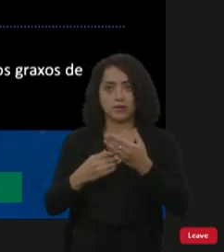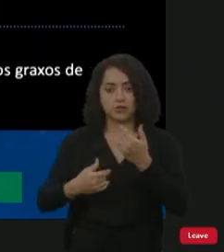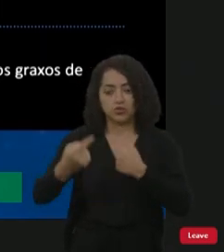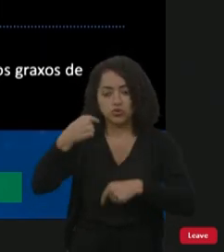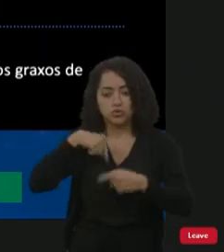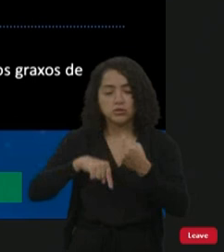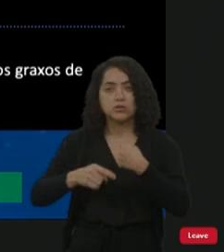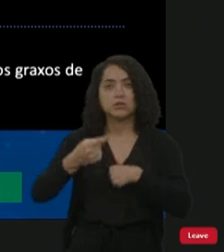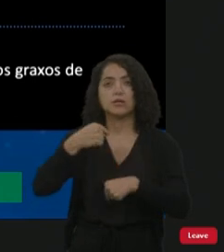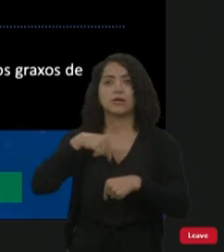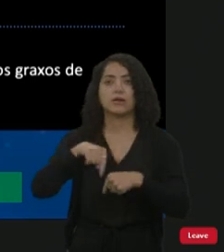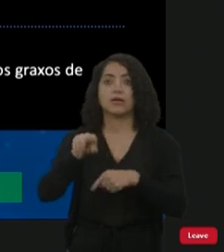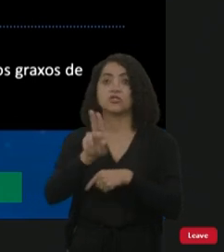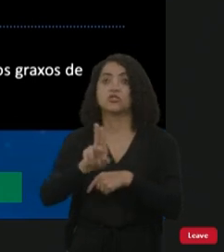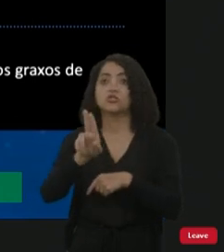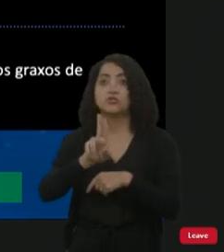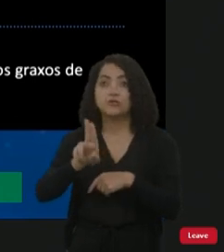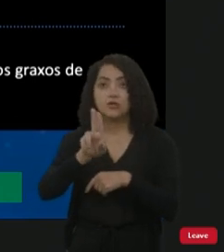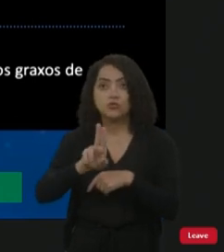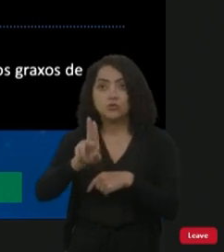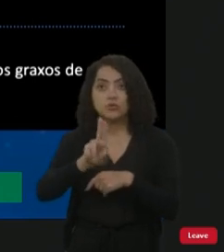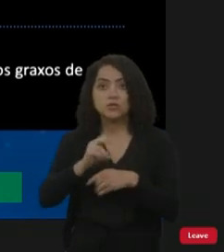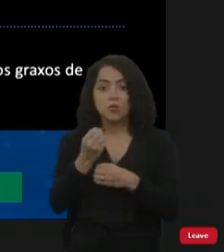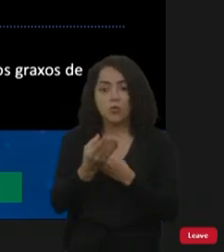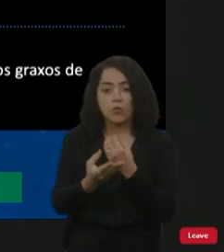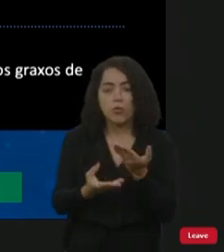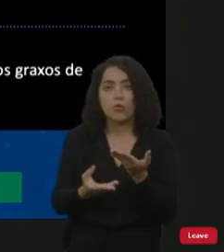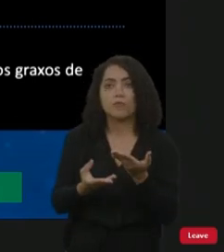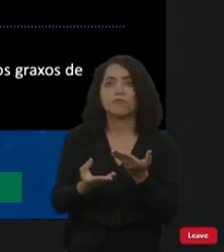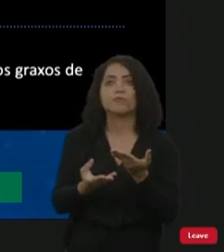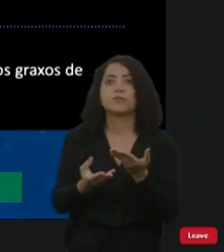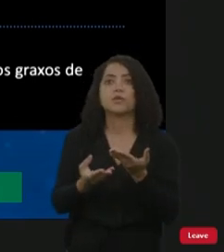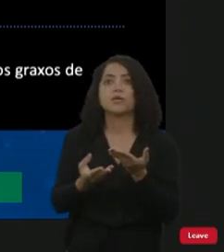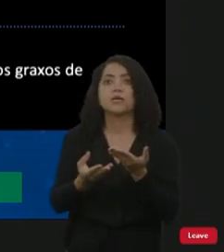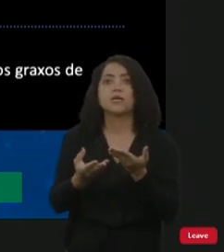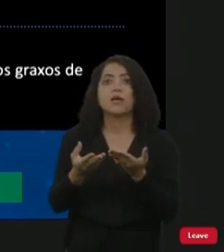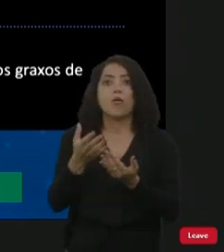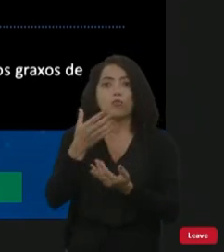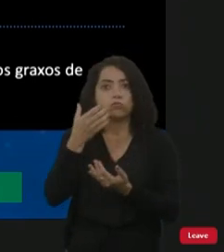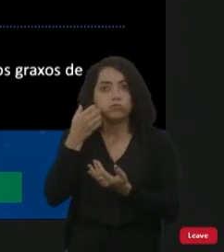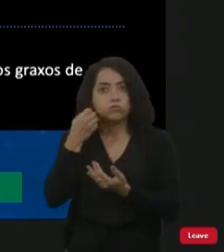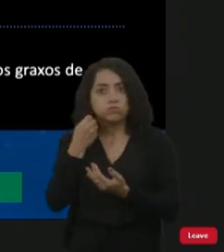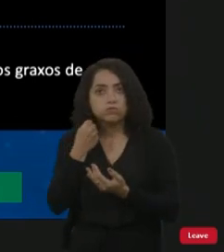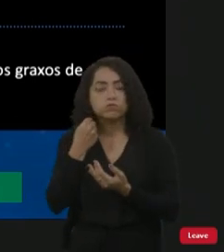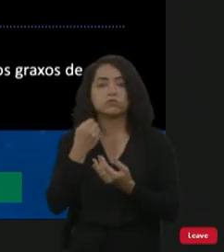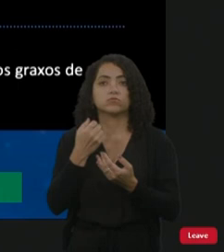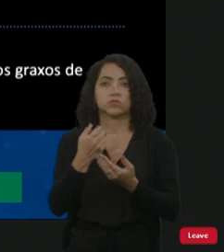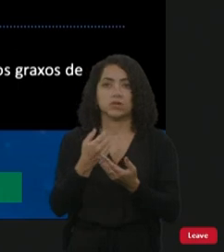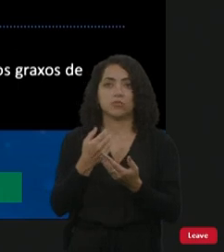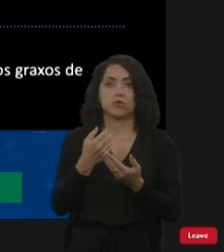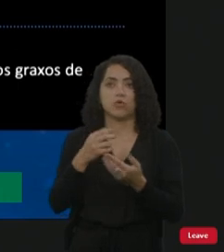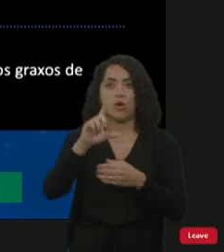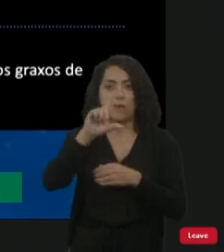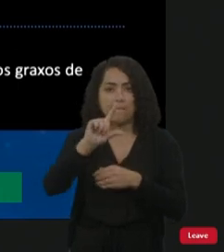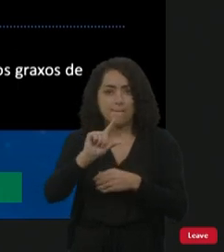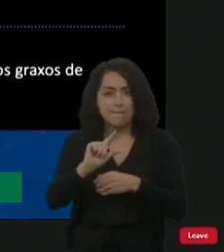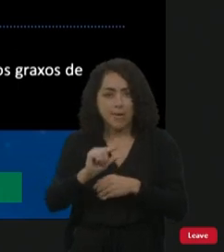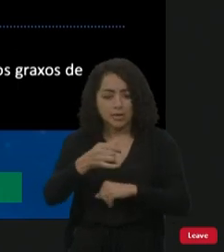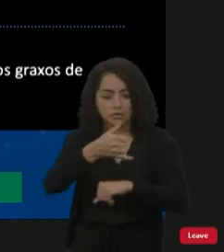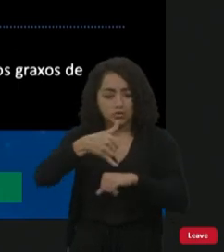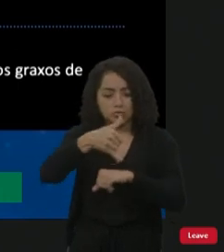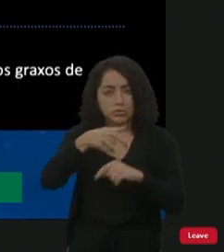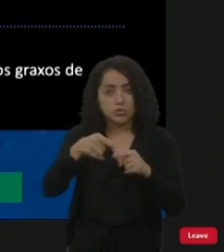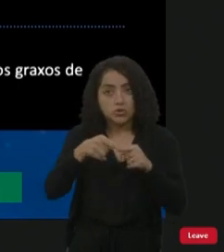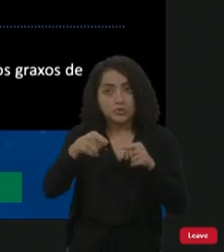gente vai usar ele como um grande fornecedor de energia, aliado à dieta com baixa quantidade de gordura de cadeia longa